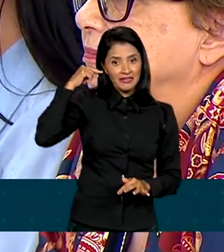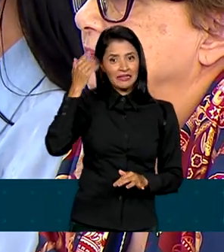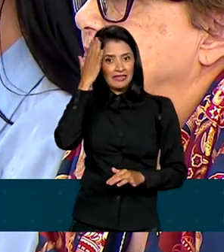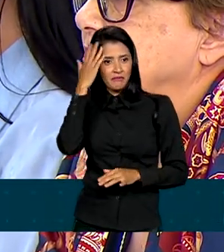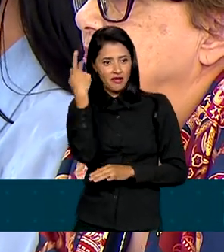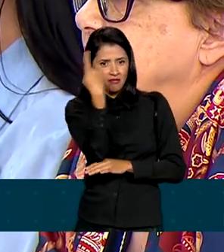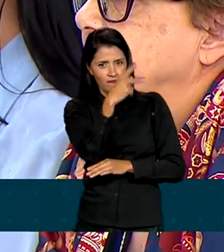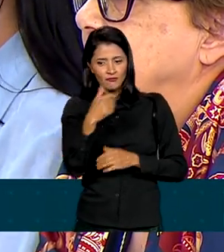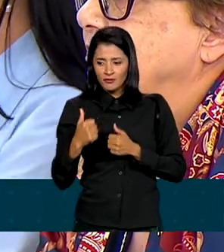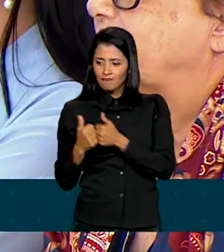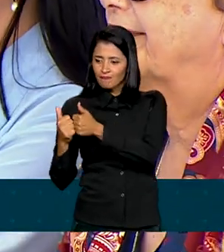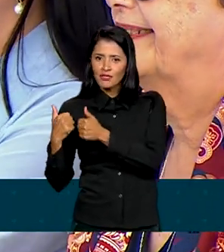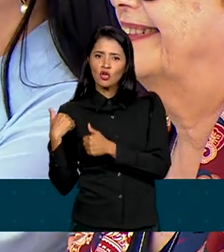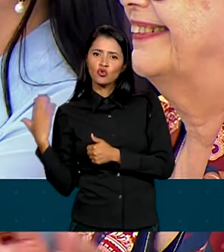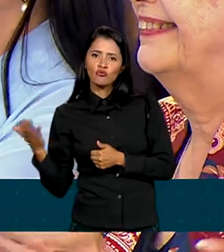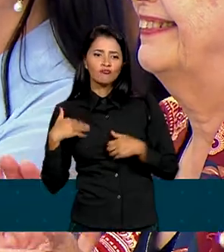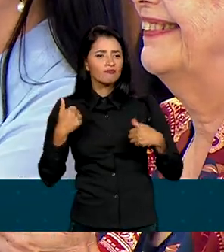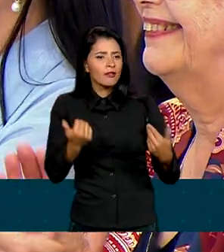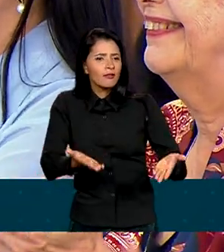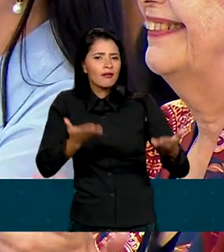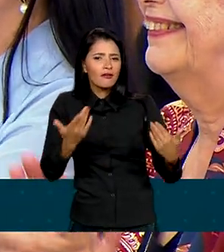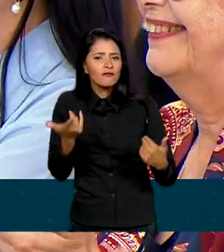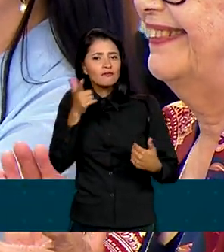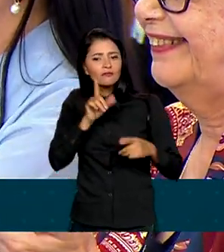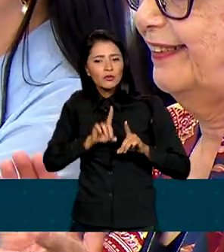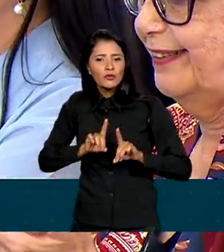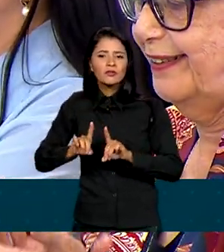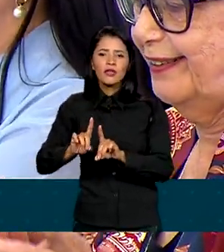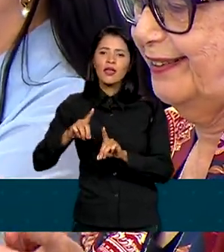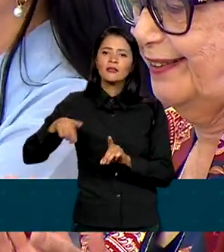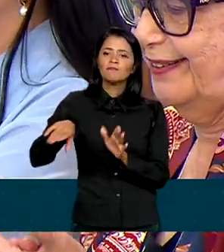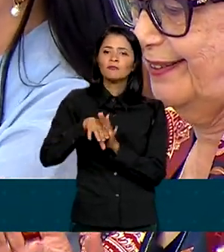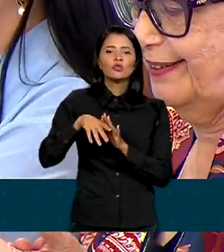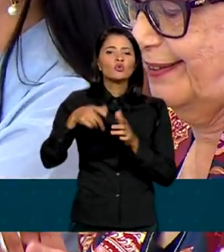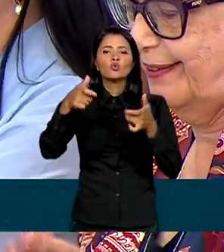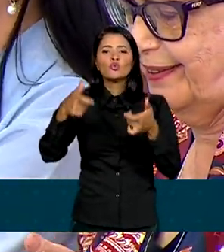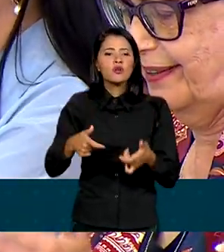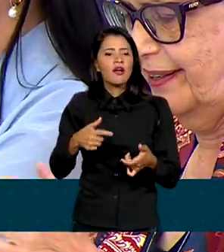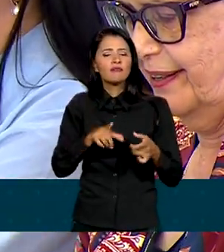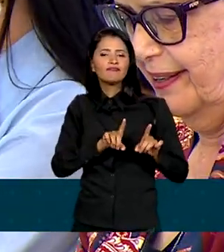que você é leve, que consegue chegar nos lugares sem que